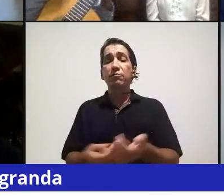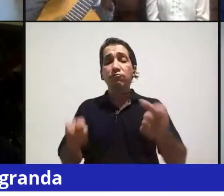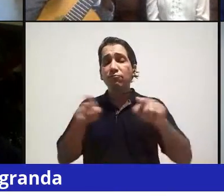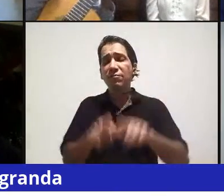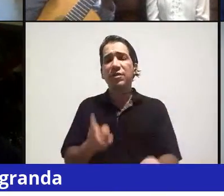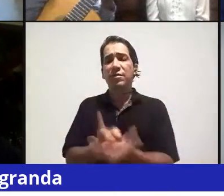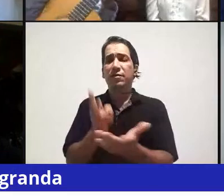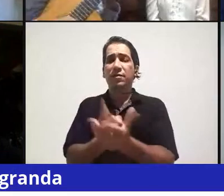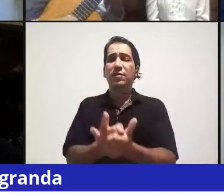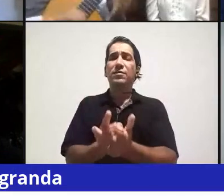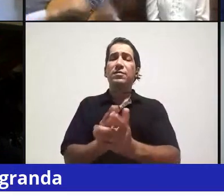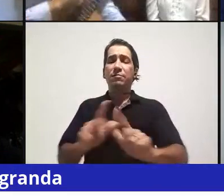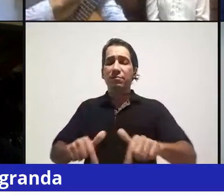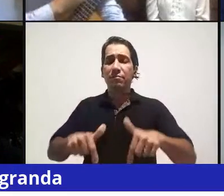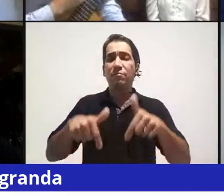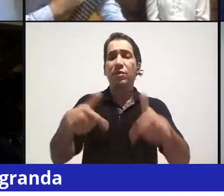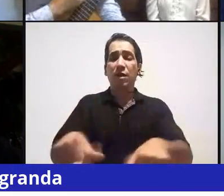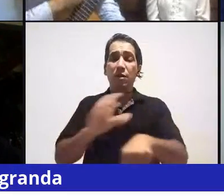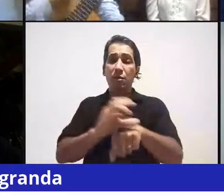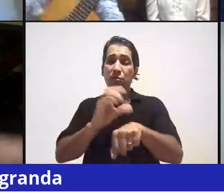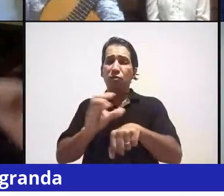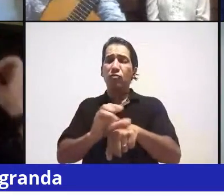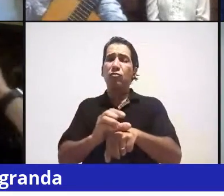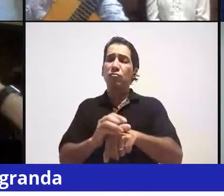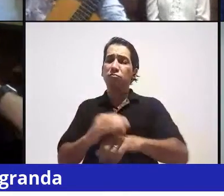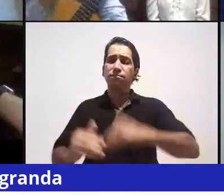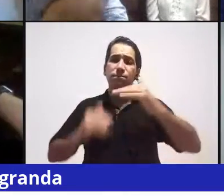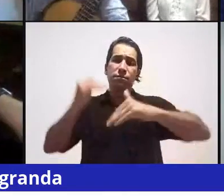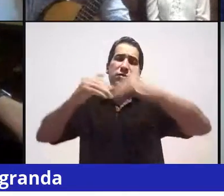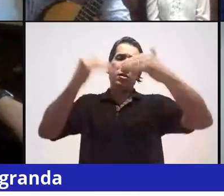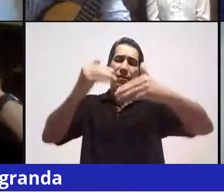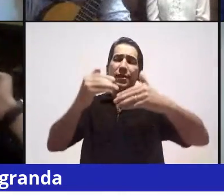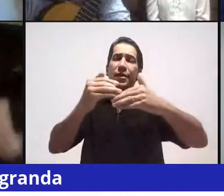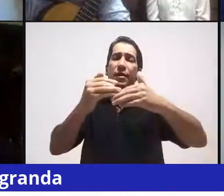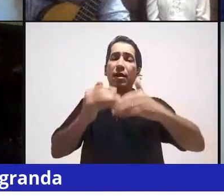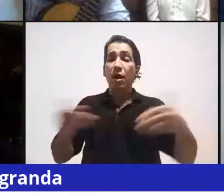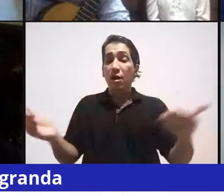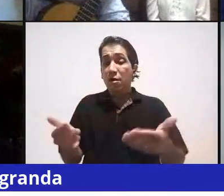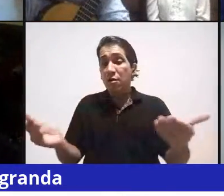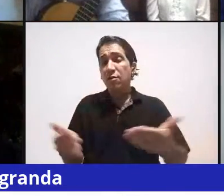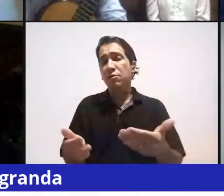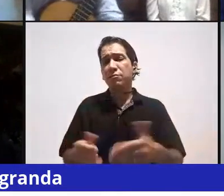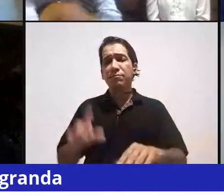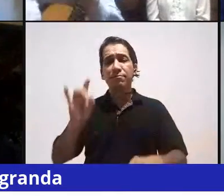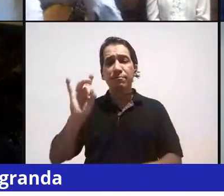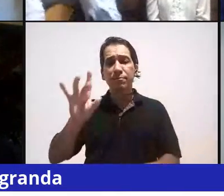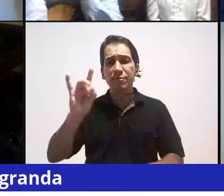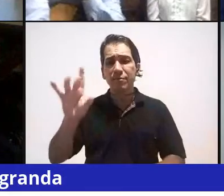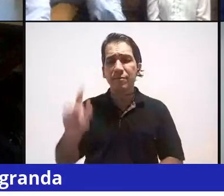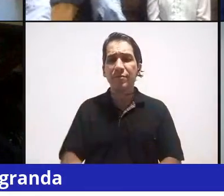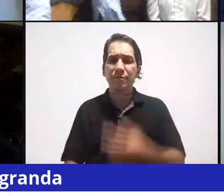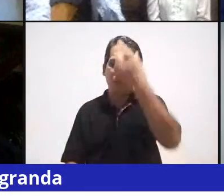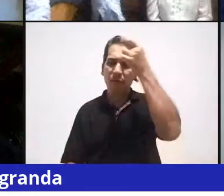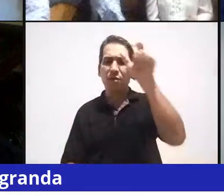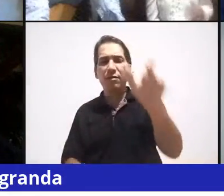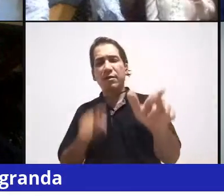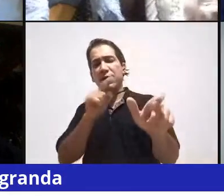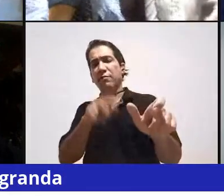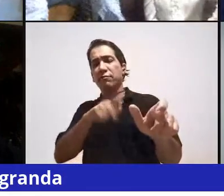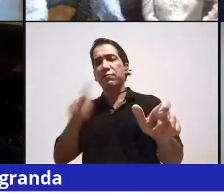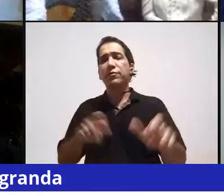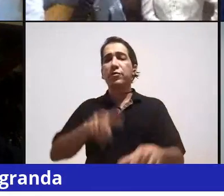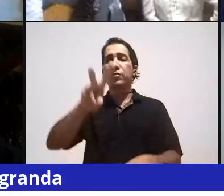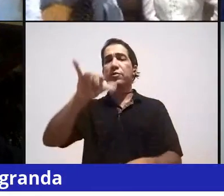maneira particular ao professor Vitor, né, que aceitou o desafio de coordenar e se empenhar para